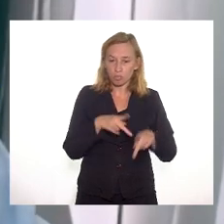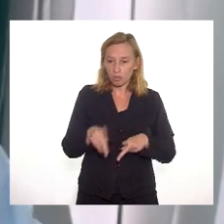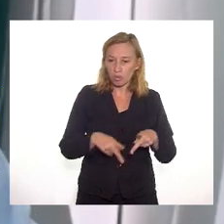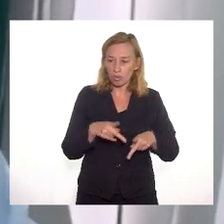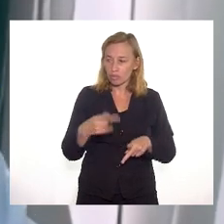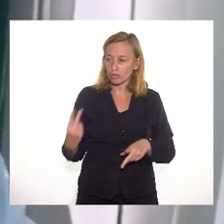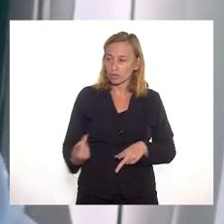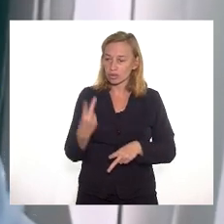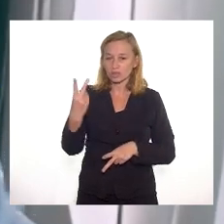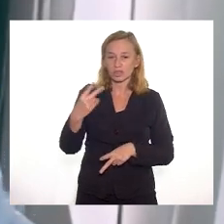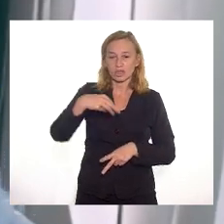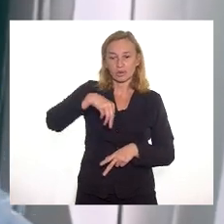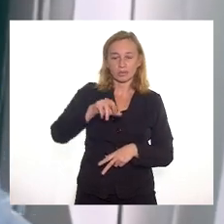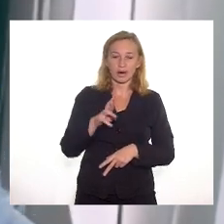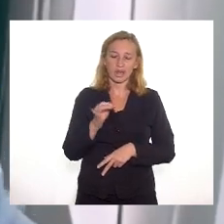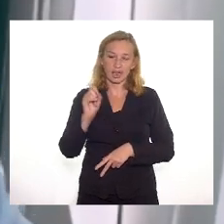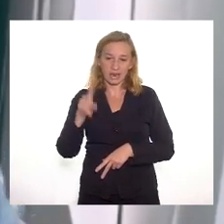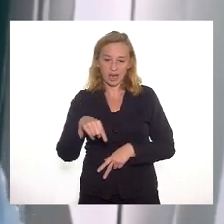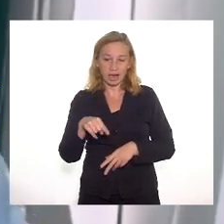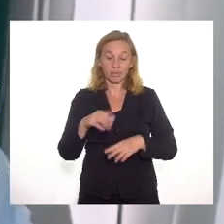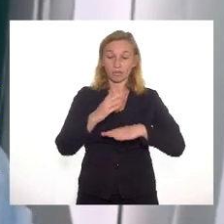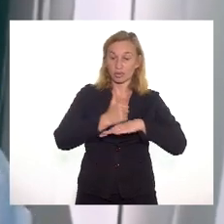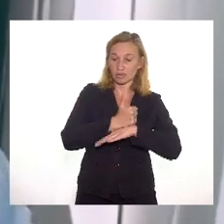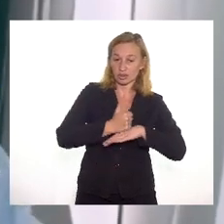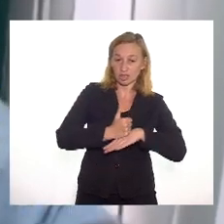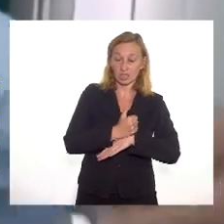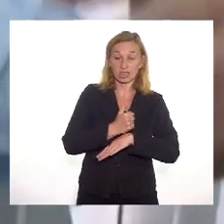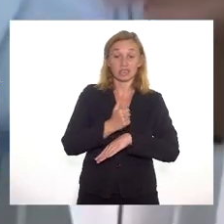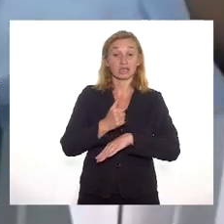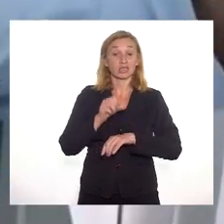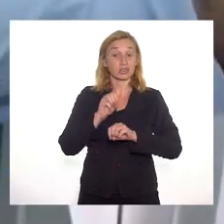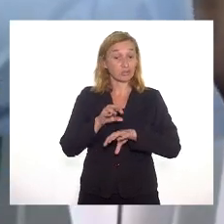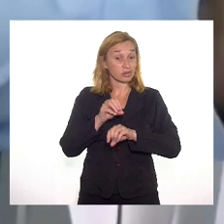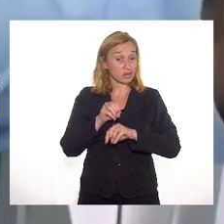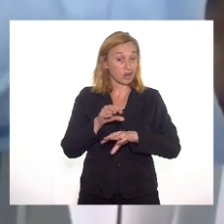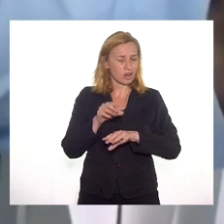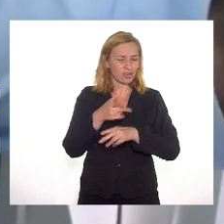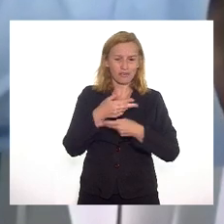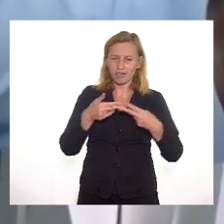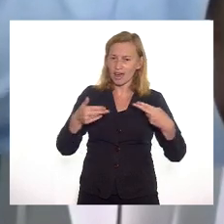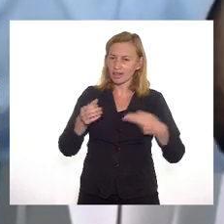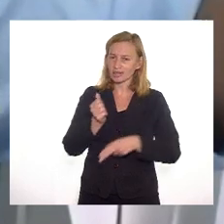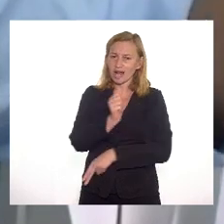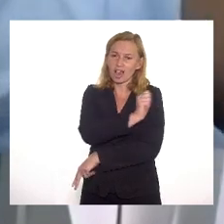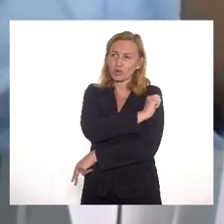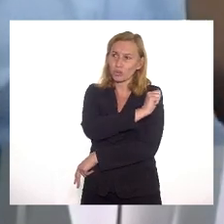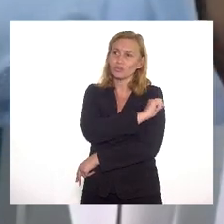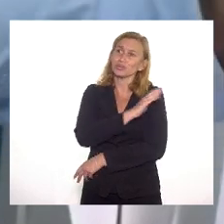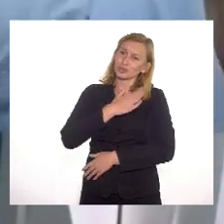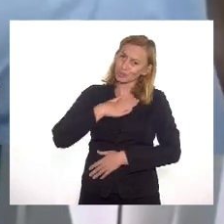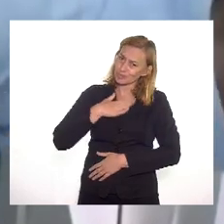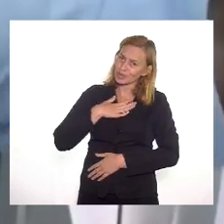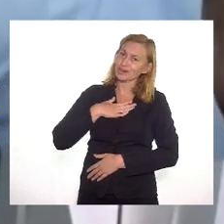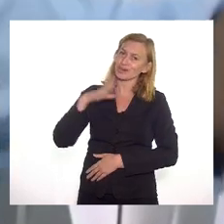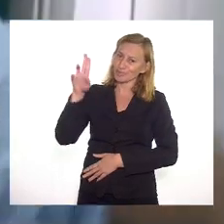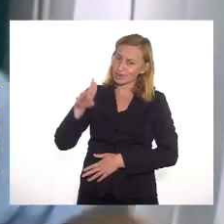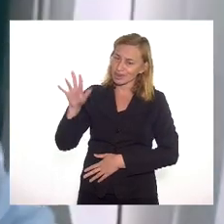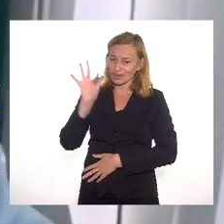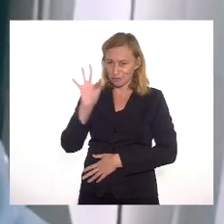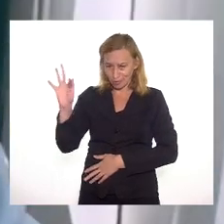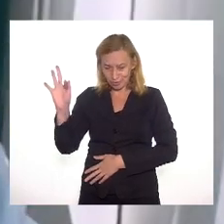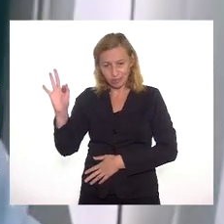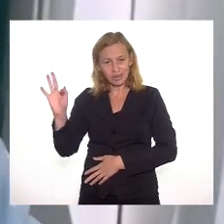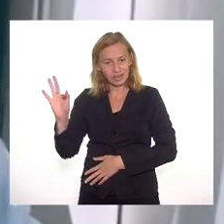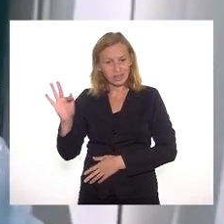Maricá, profissionais da educação, muitos colegas de Maricá, muitos foram meus alunos na Universidade Federal Fluminense, sobretudo muitas, né,